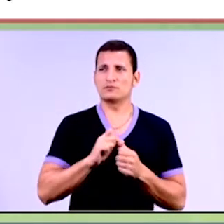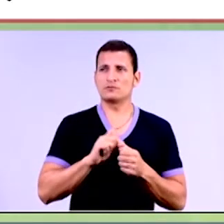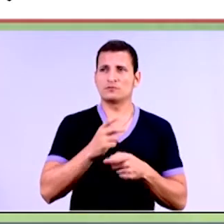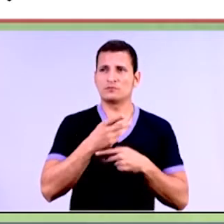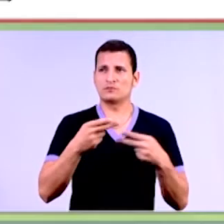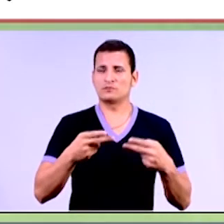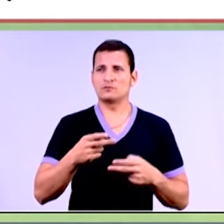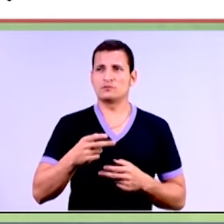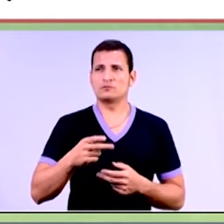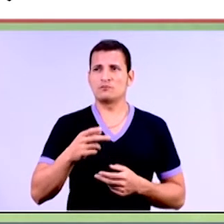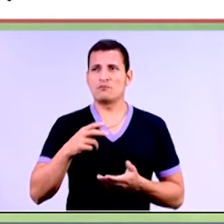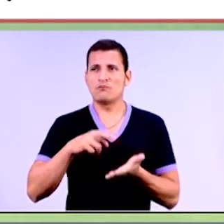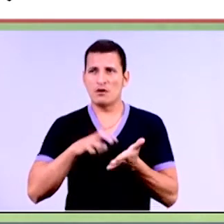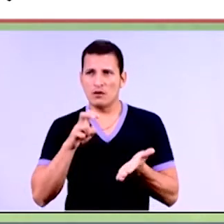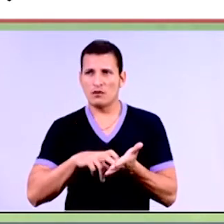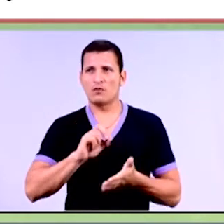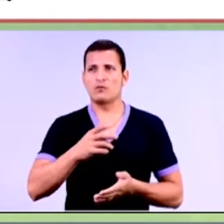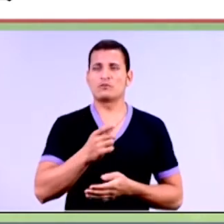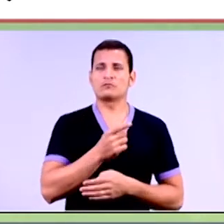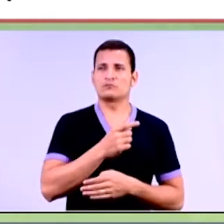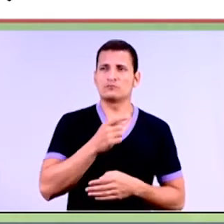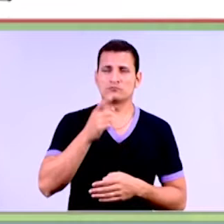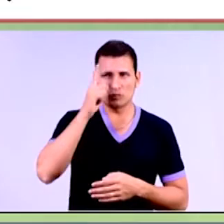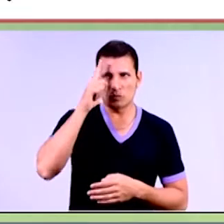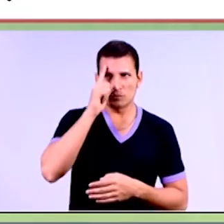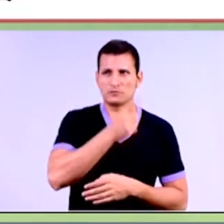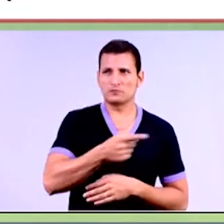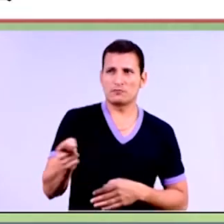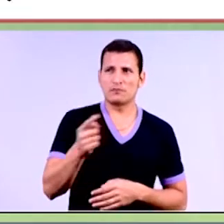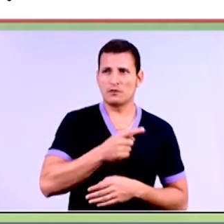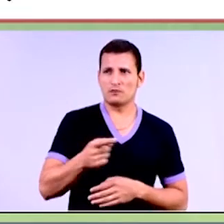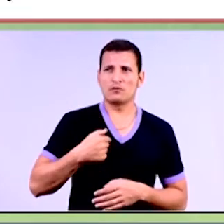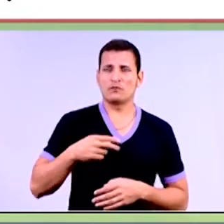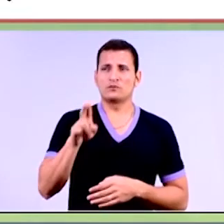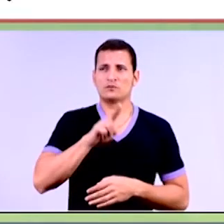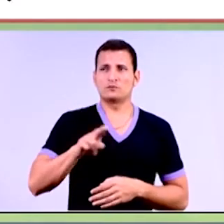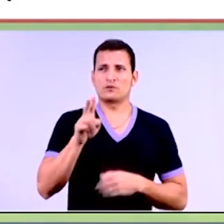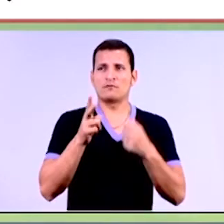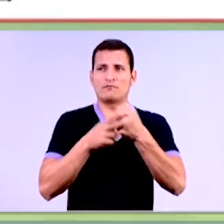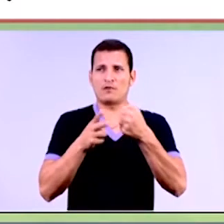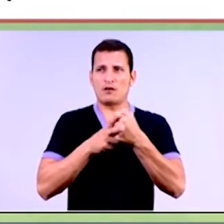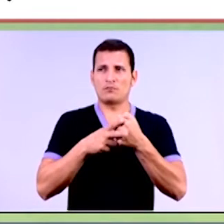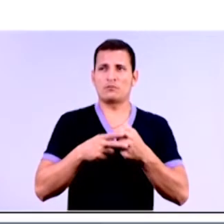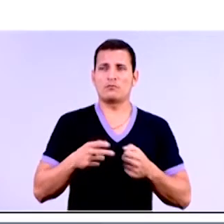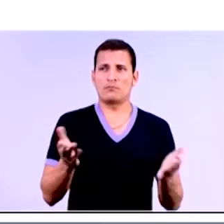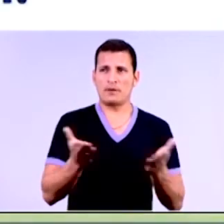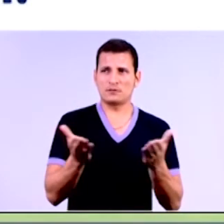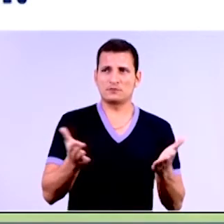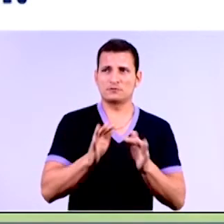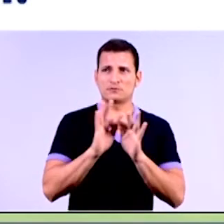toda semana, eu vou utilizar o verbo no presente simples, ok?